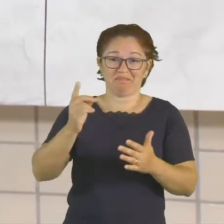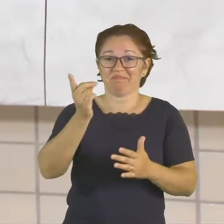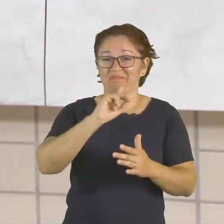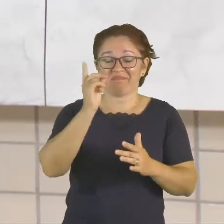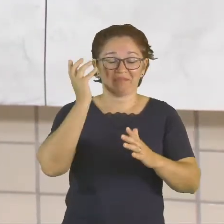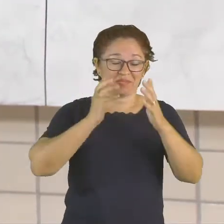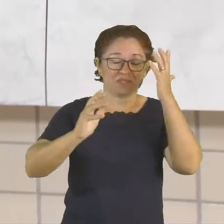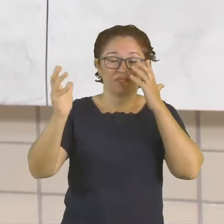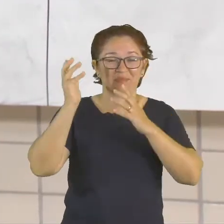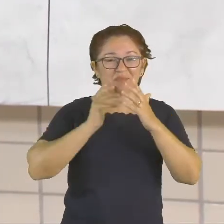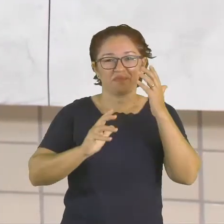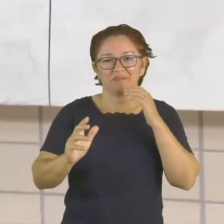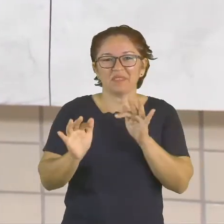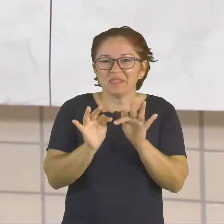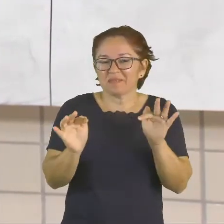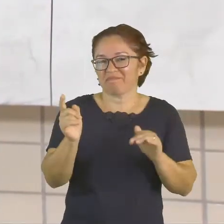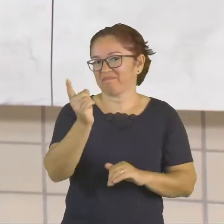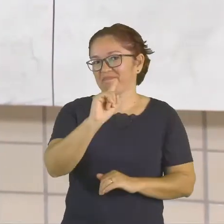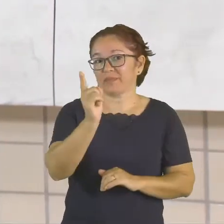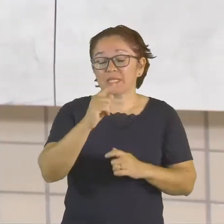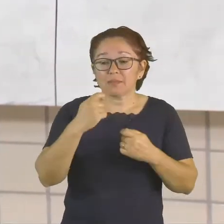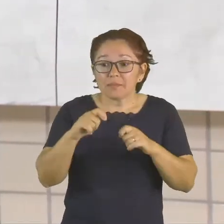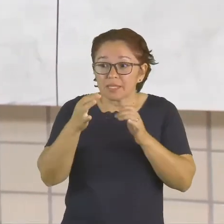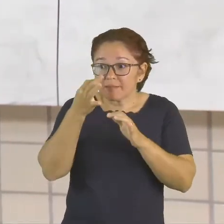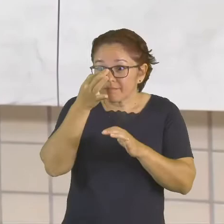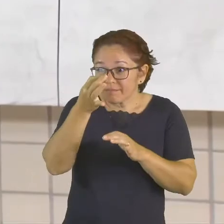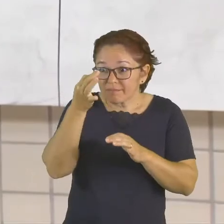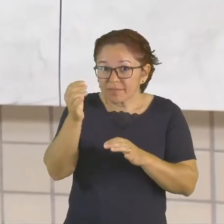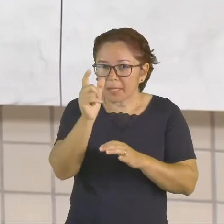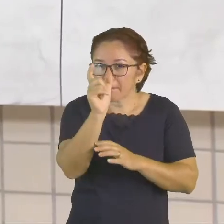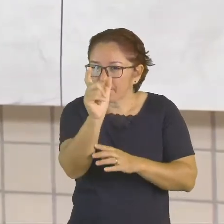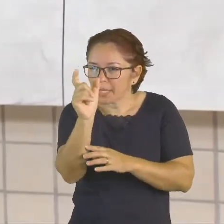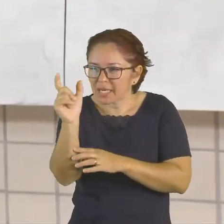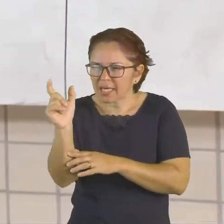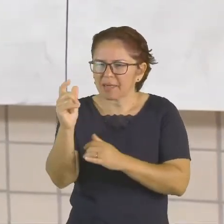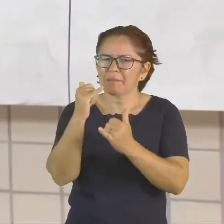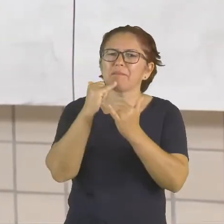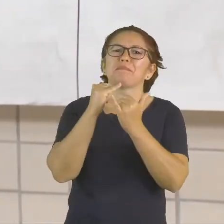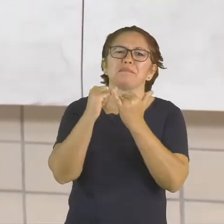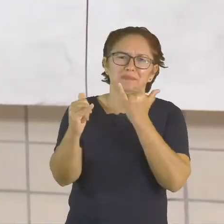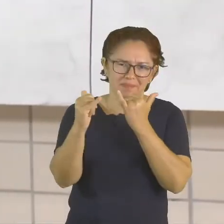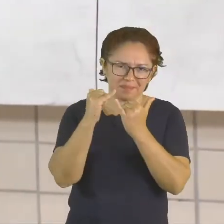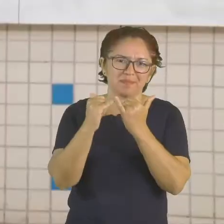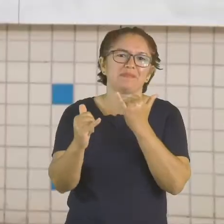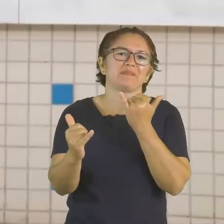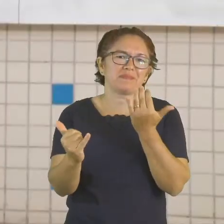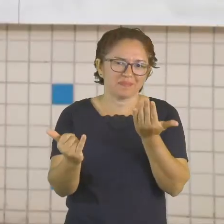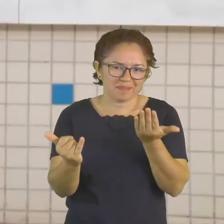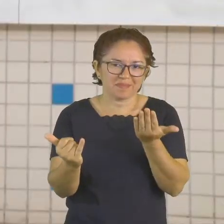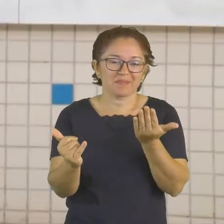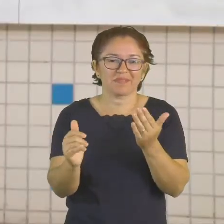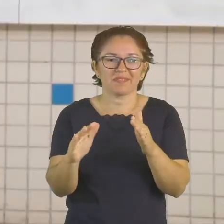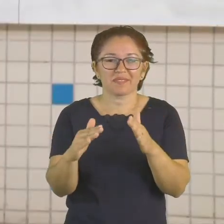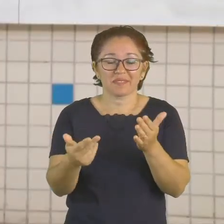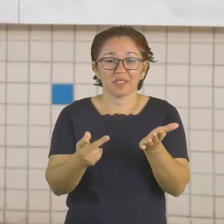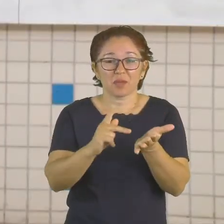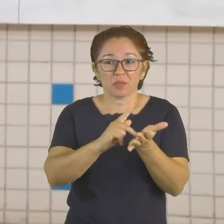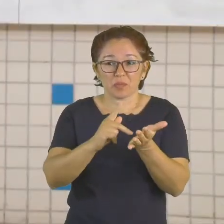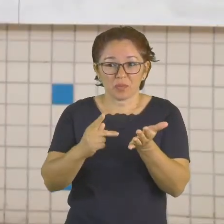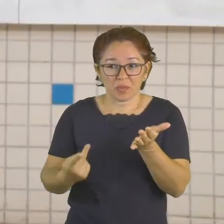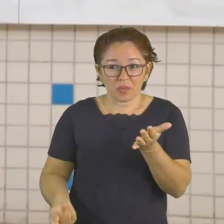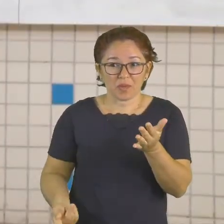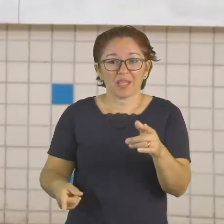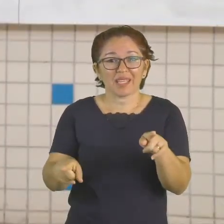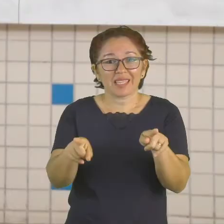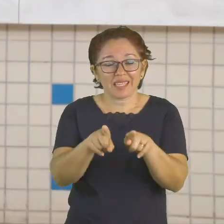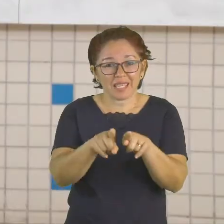bastante atenção. Observa aí as palavras, como elas se parecem. E o poeta, ele foi acrescentando, ó,